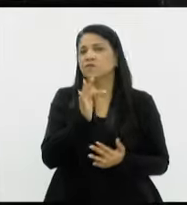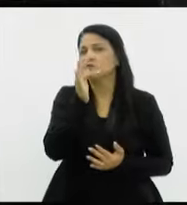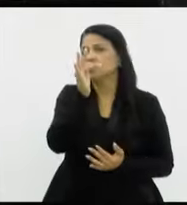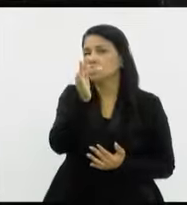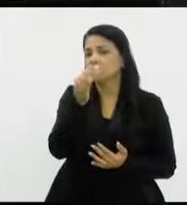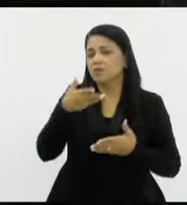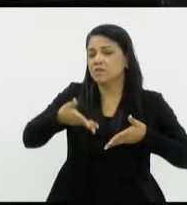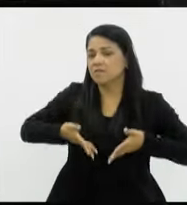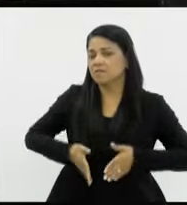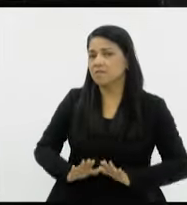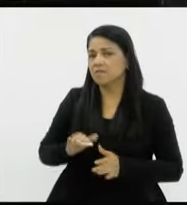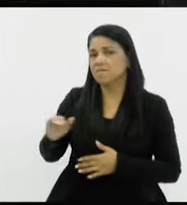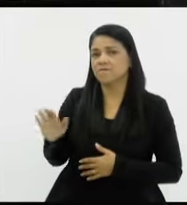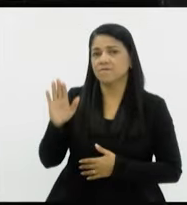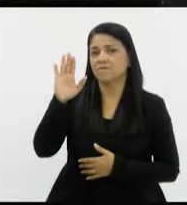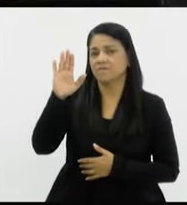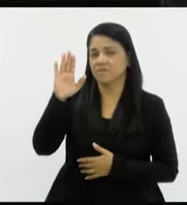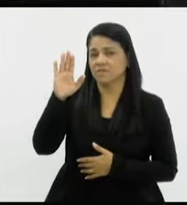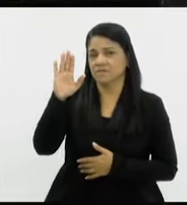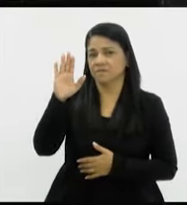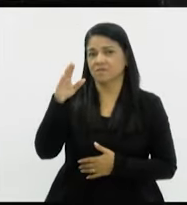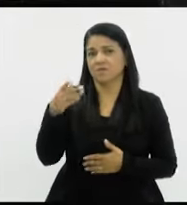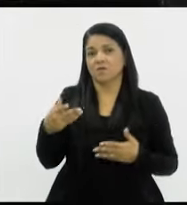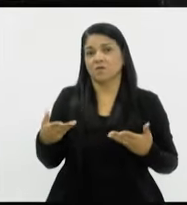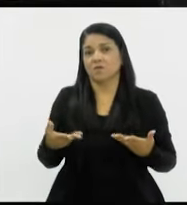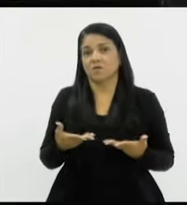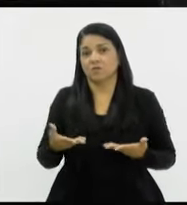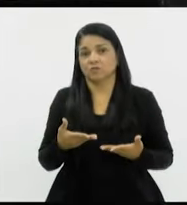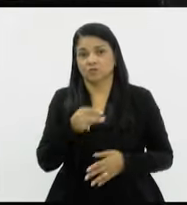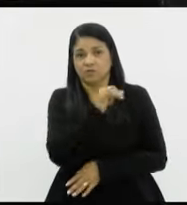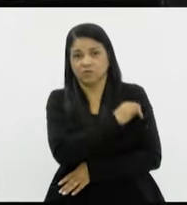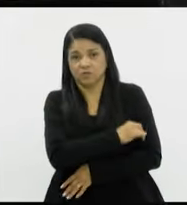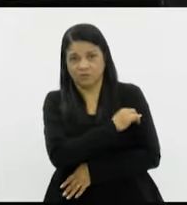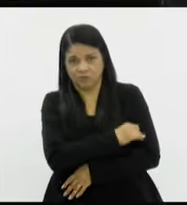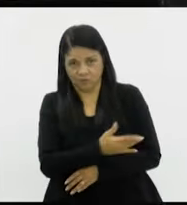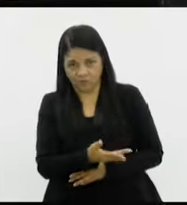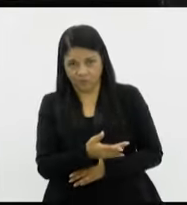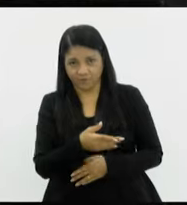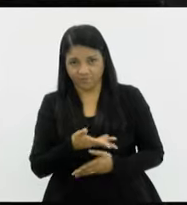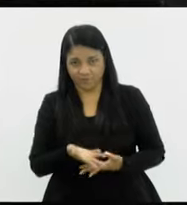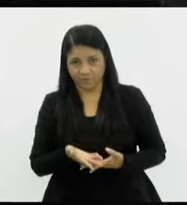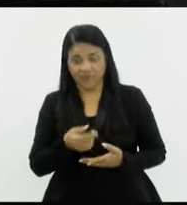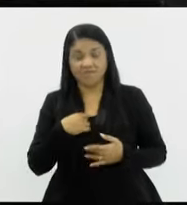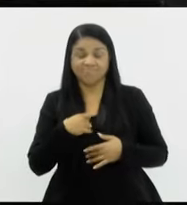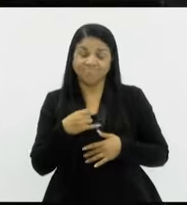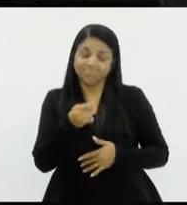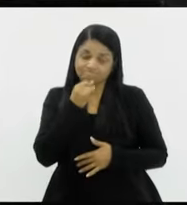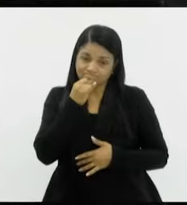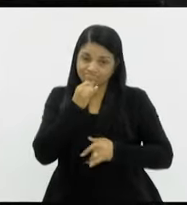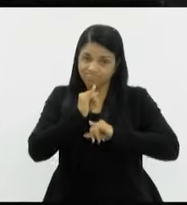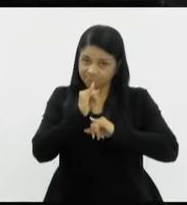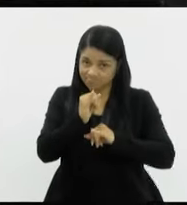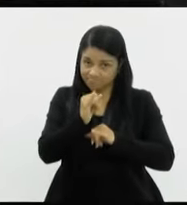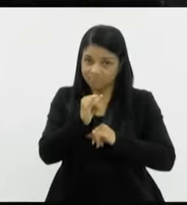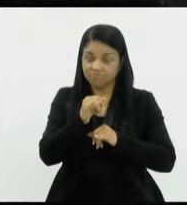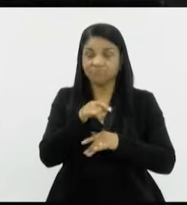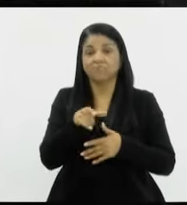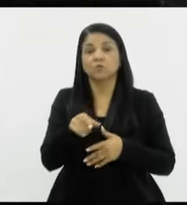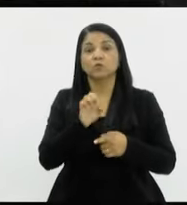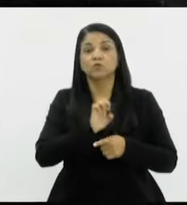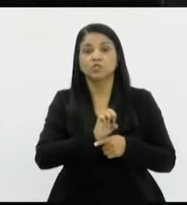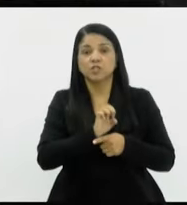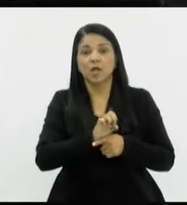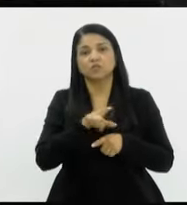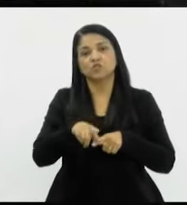nas favelas do estado do Rio de Janeiro hoje? Infelizmente, eu tenho que lhe dizer que o estado prefere a sua morte do que